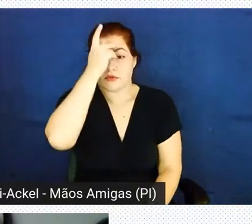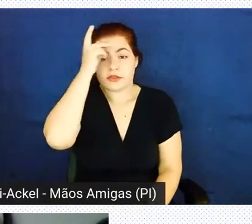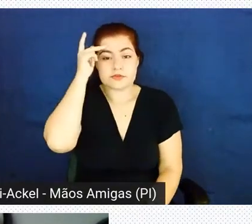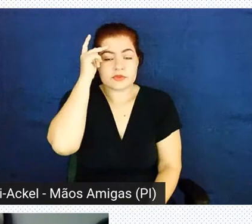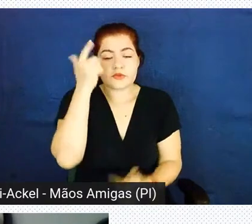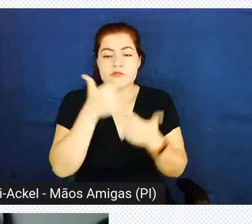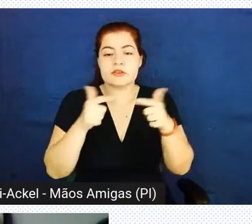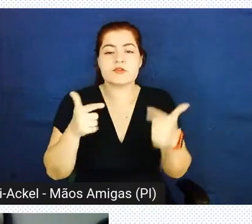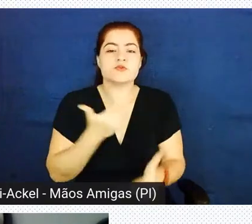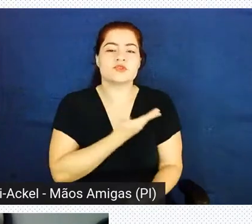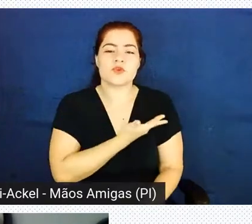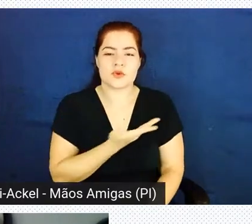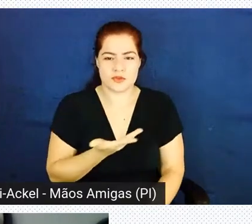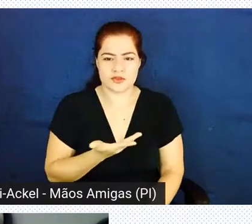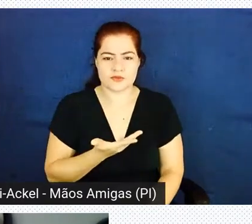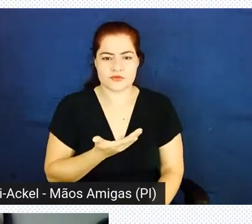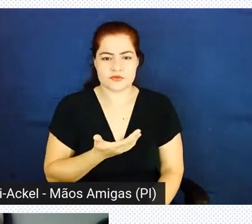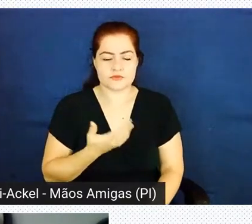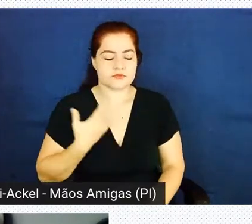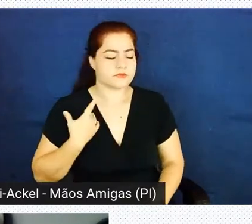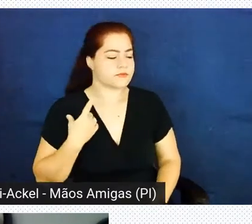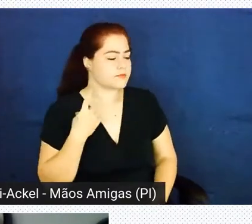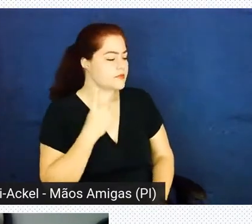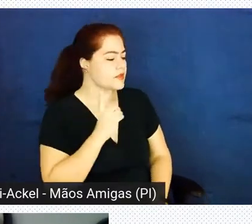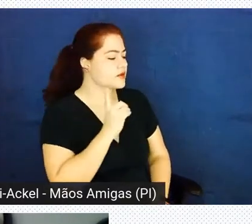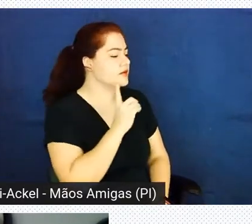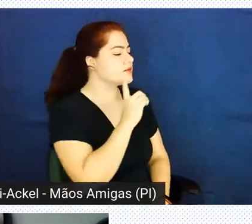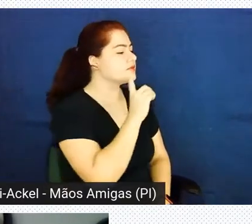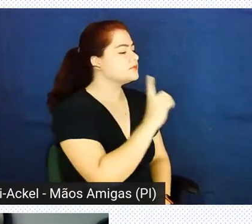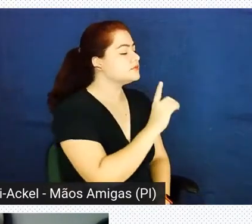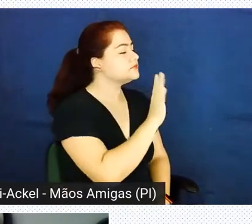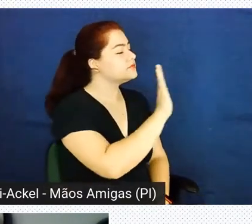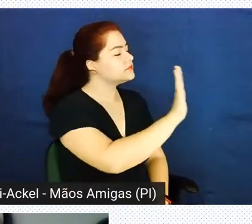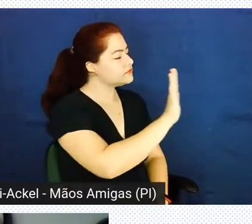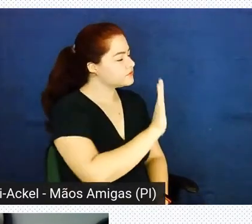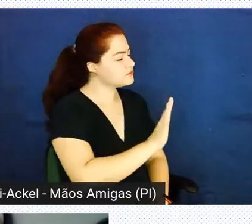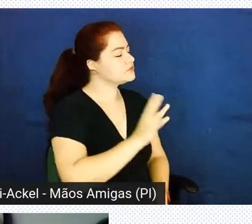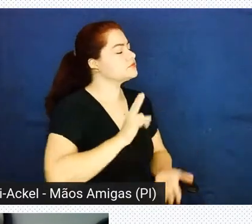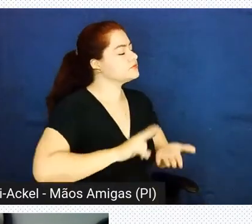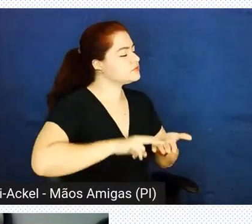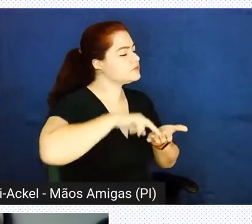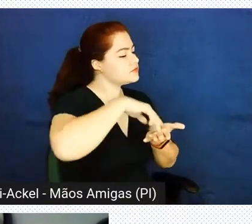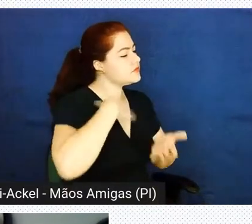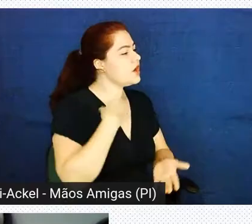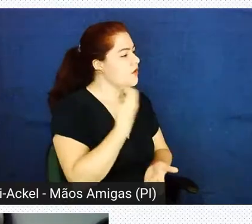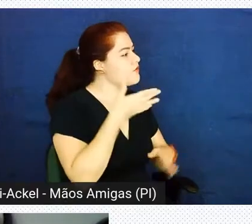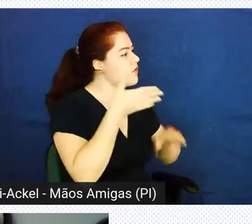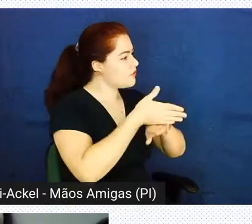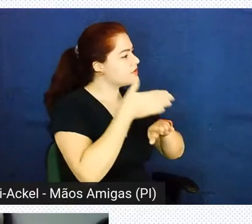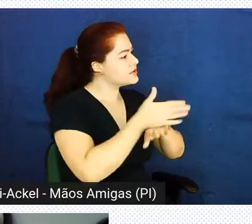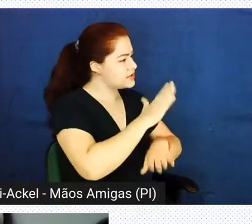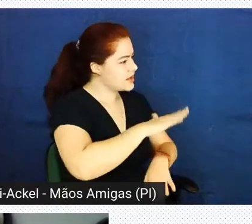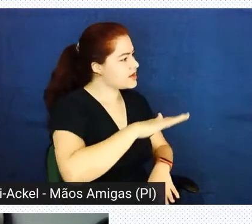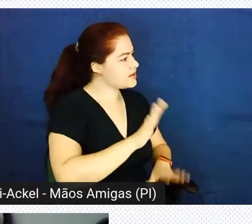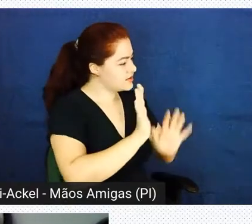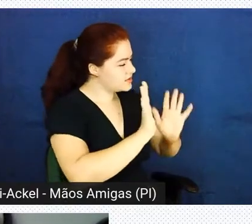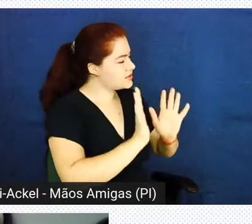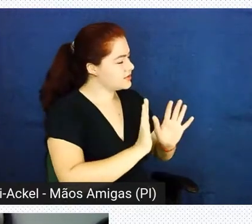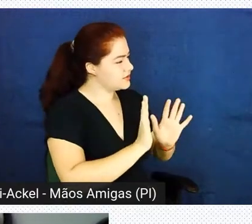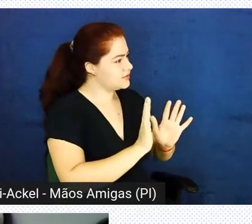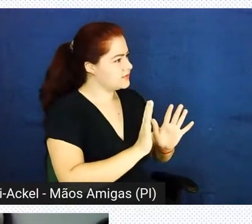amigos. Dirigiu-lhe então a palavra de alento, prontificando-se a visitar a criança.